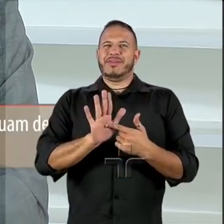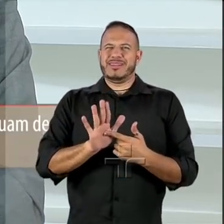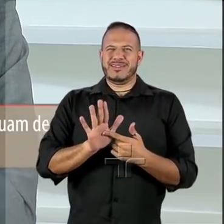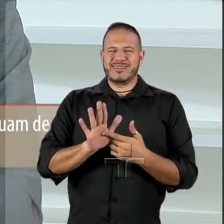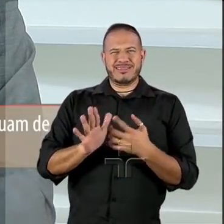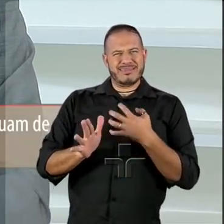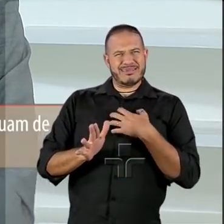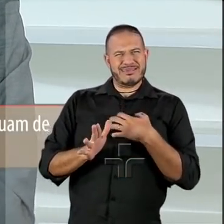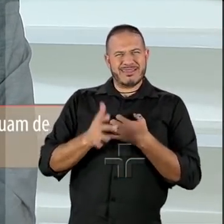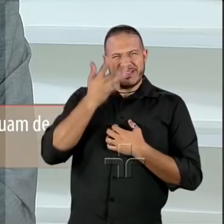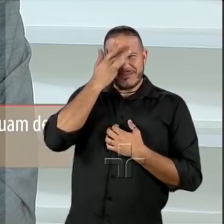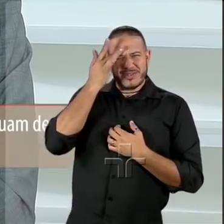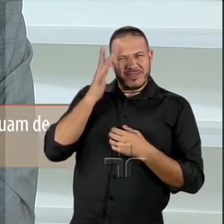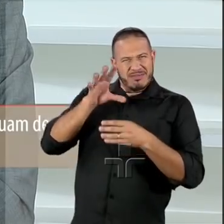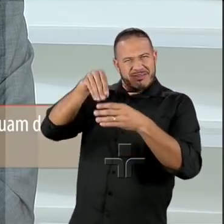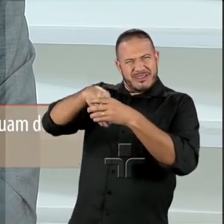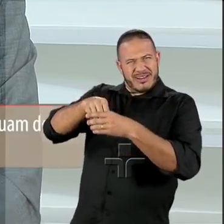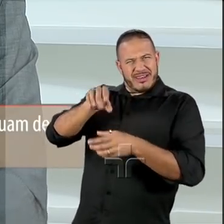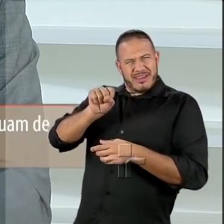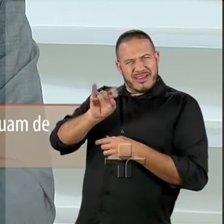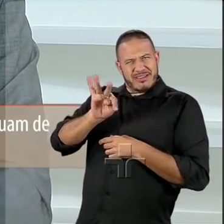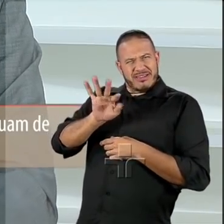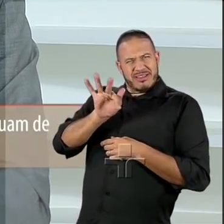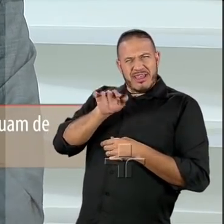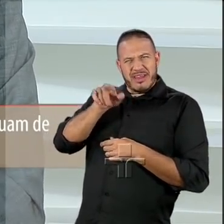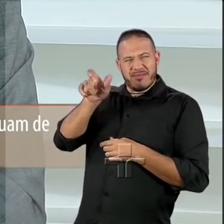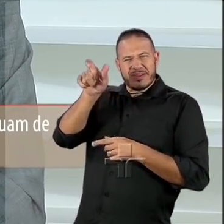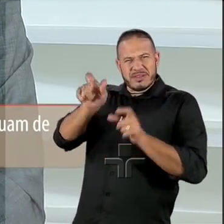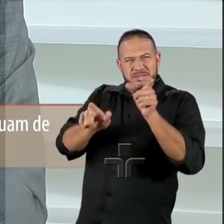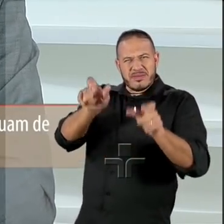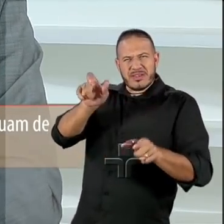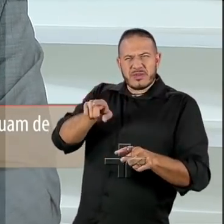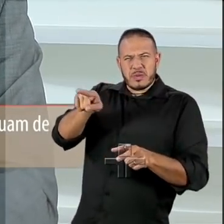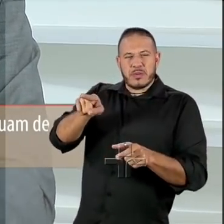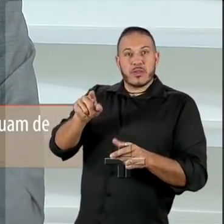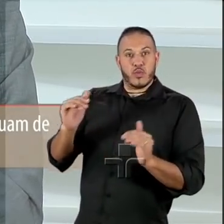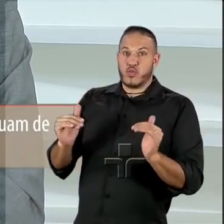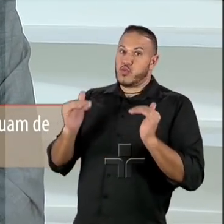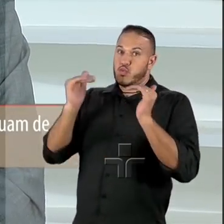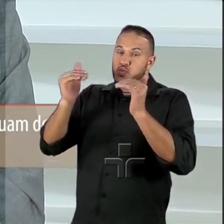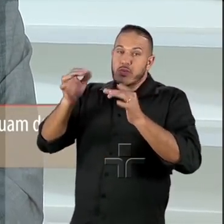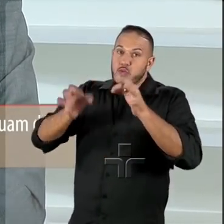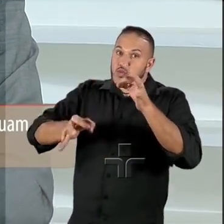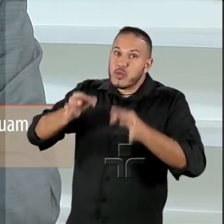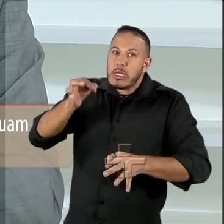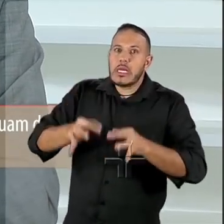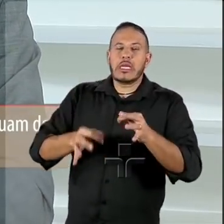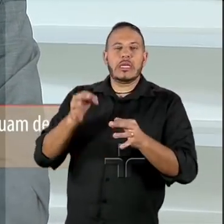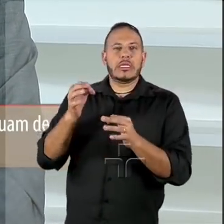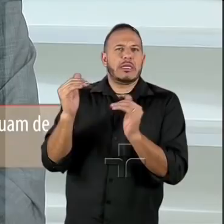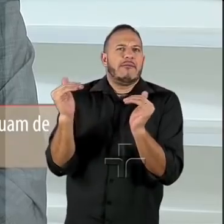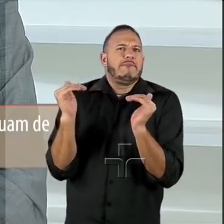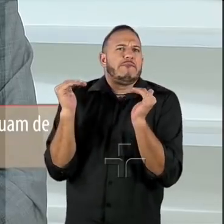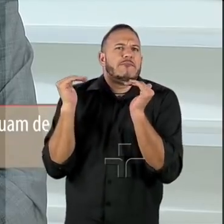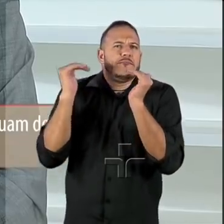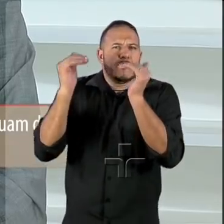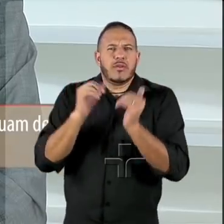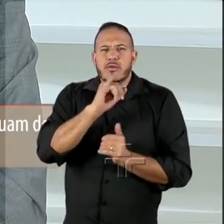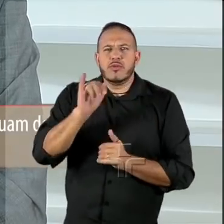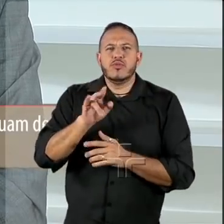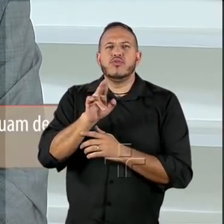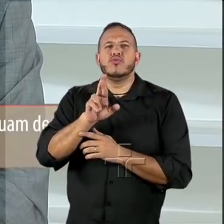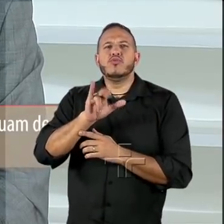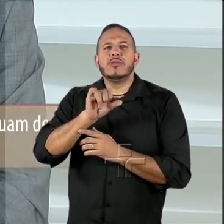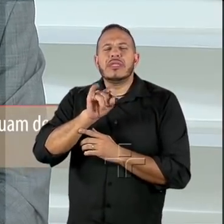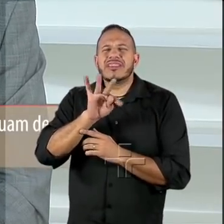as pessoas que compõem o nosso Supremo são grandes juízes, são grandes magistrados, são grandes juristas,